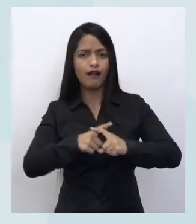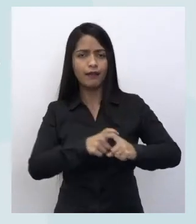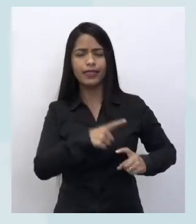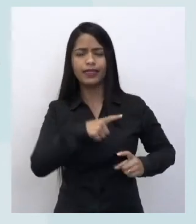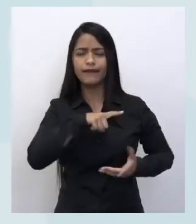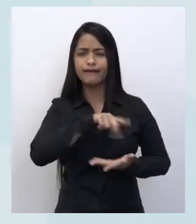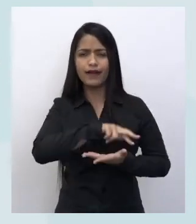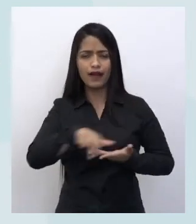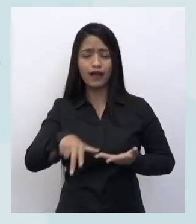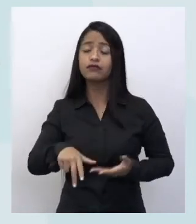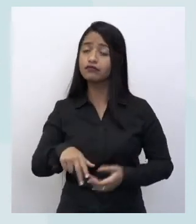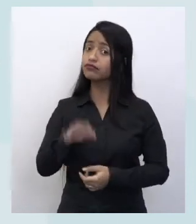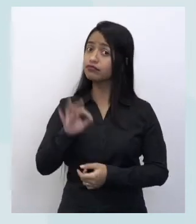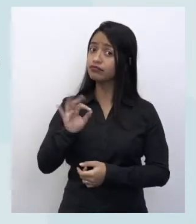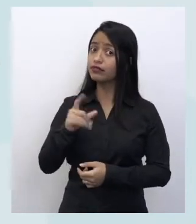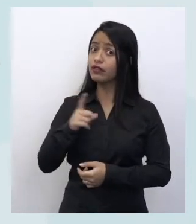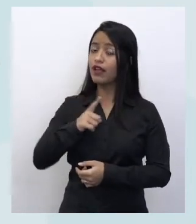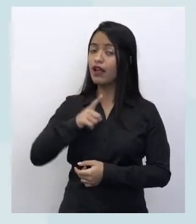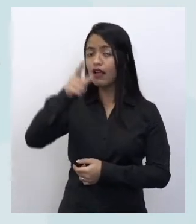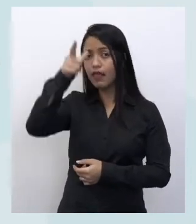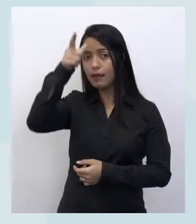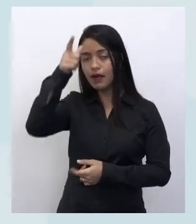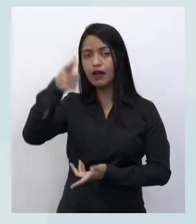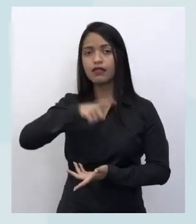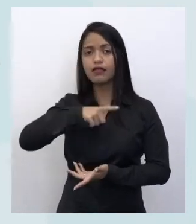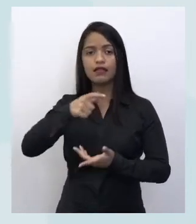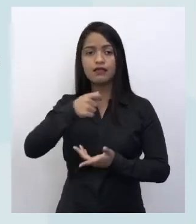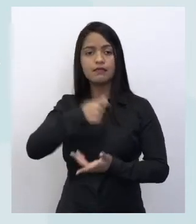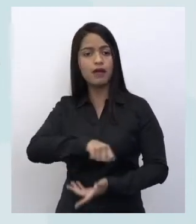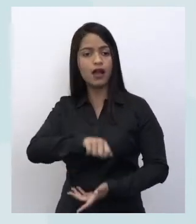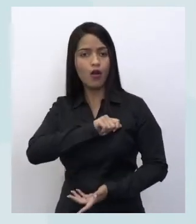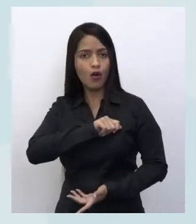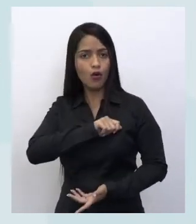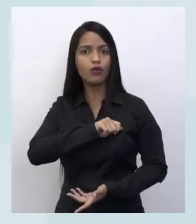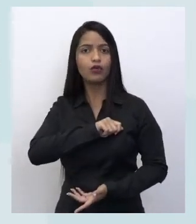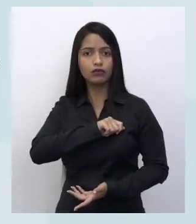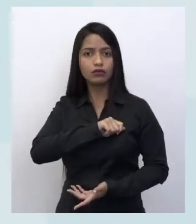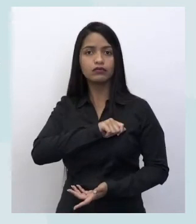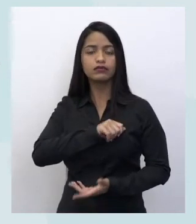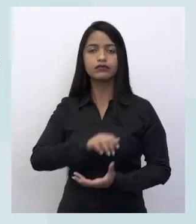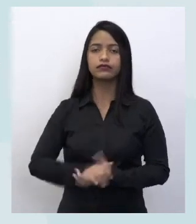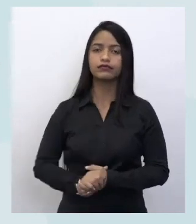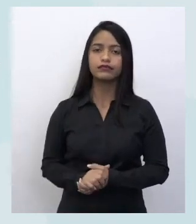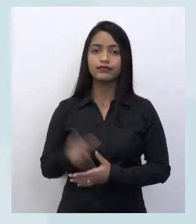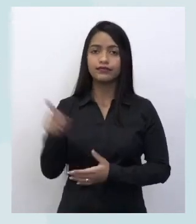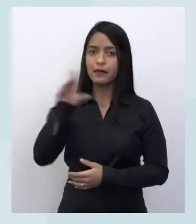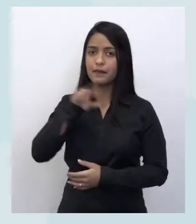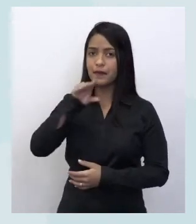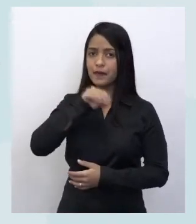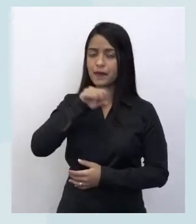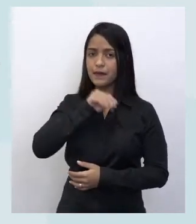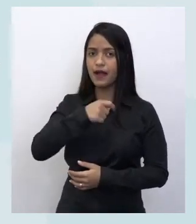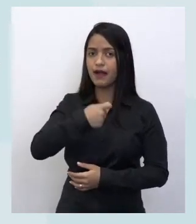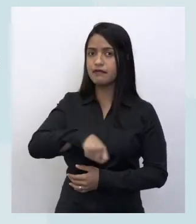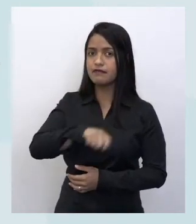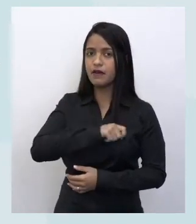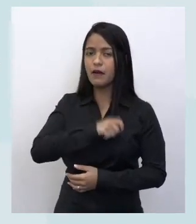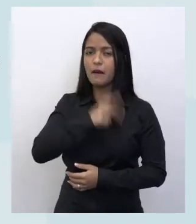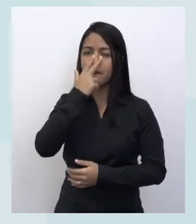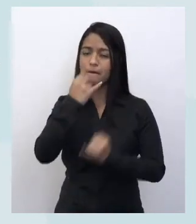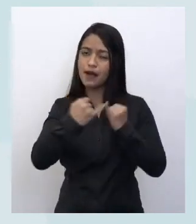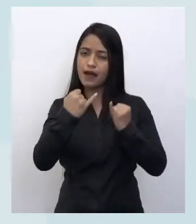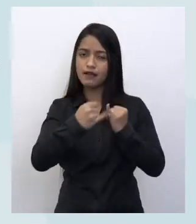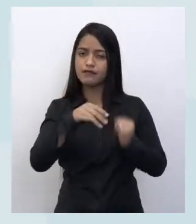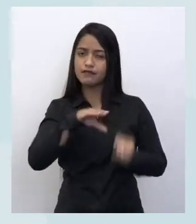Ó, em alemão, vai. Em espanhol é decifra-me ou te devoro, quase igual a português. Francês. Em